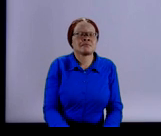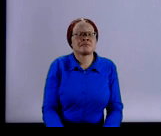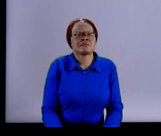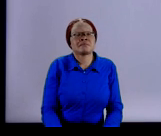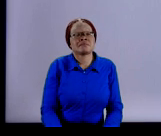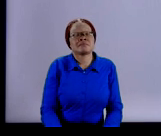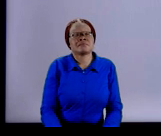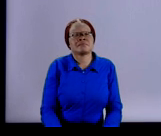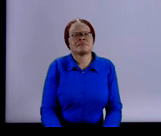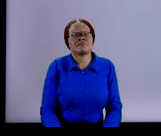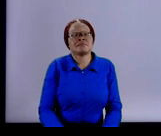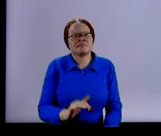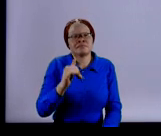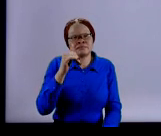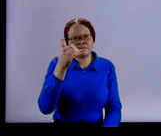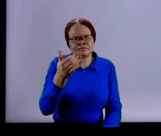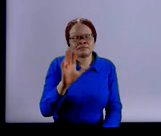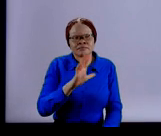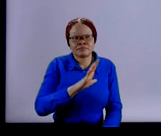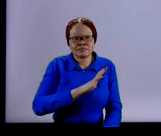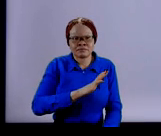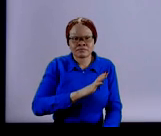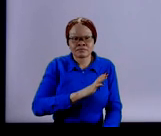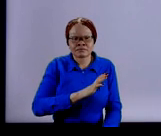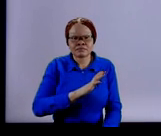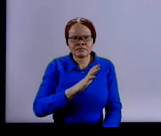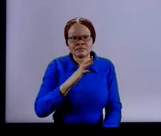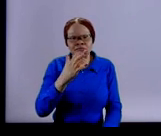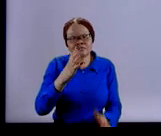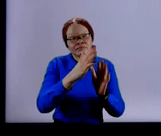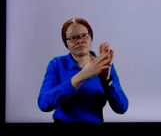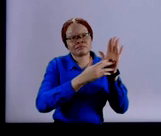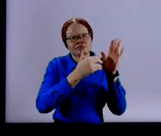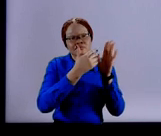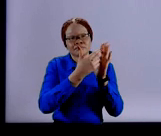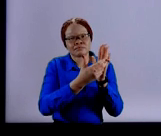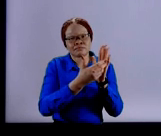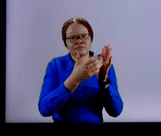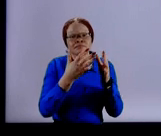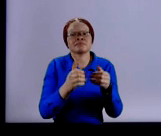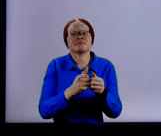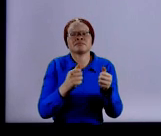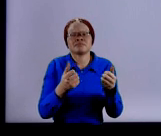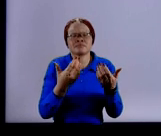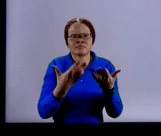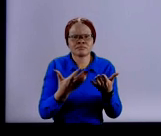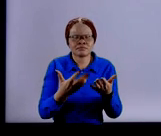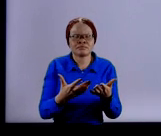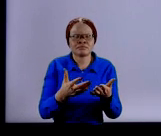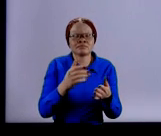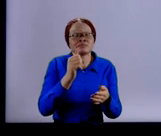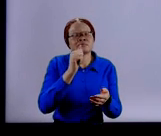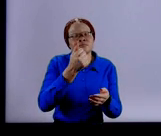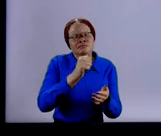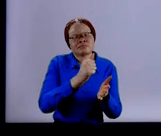incerta e a seguir temos mais uma vez uma tabela Mas desta feita